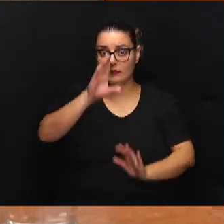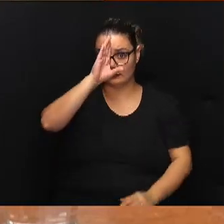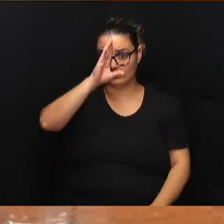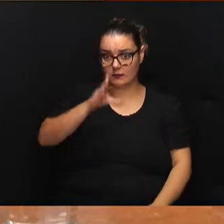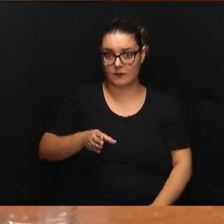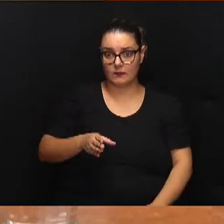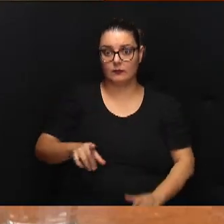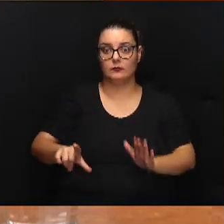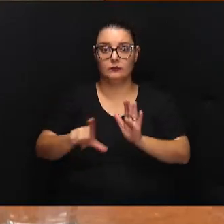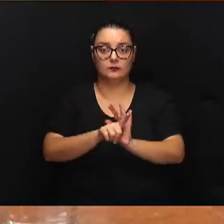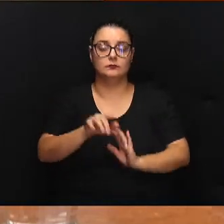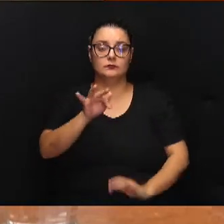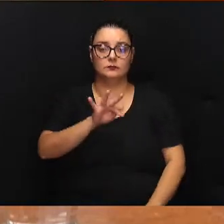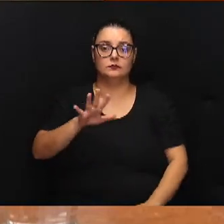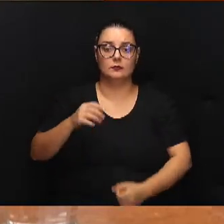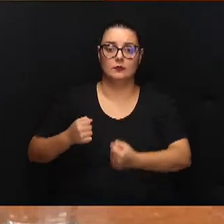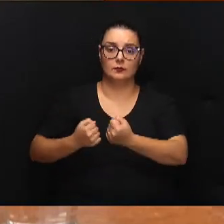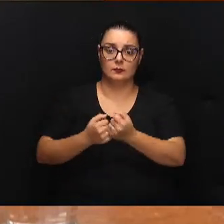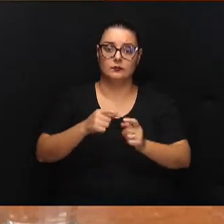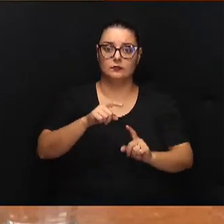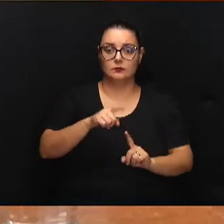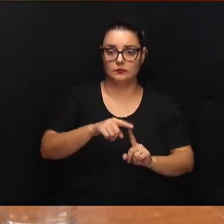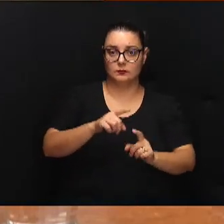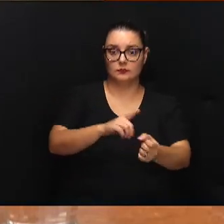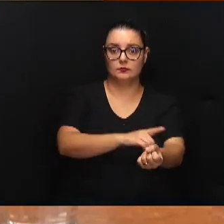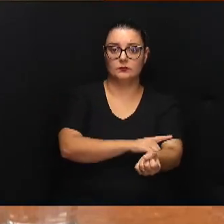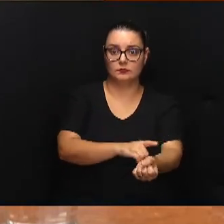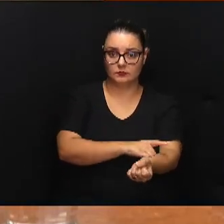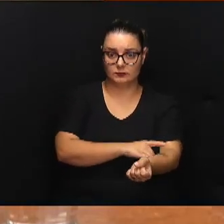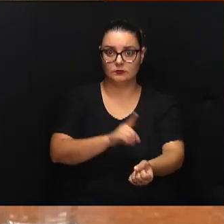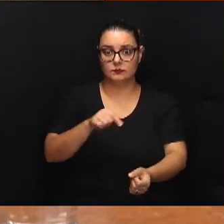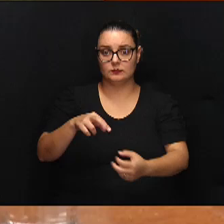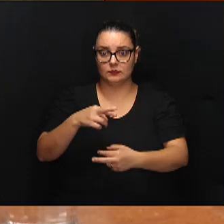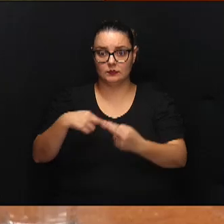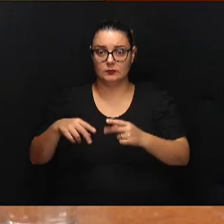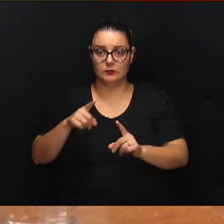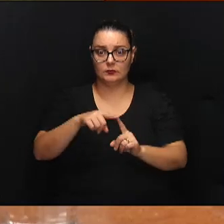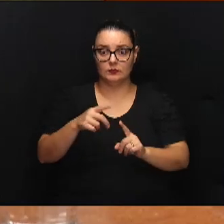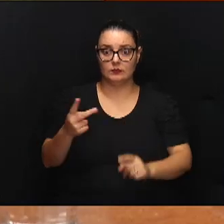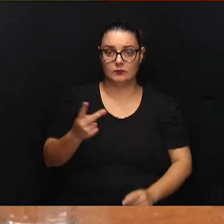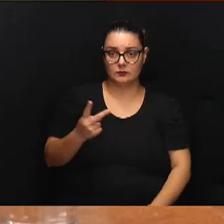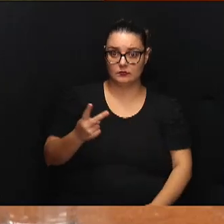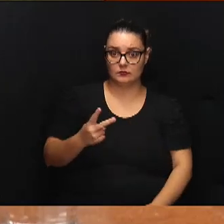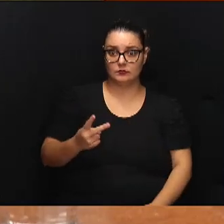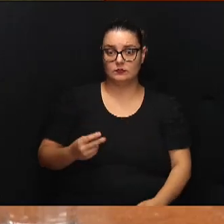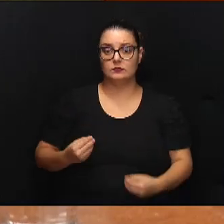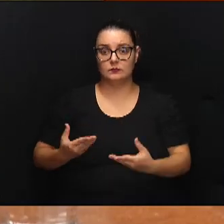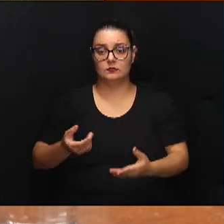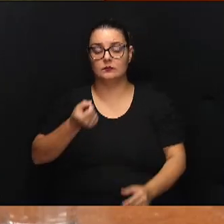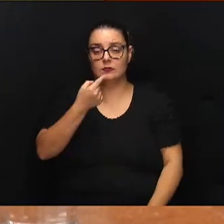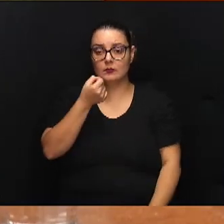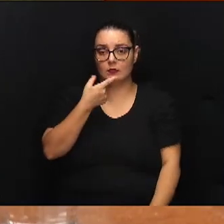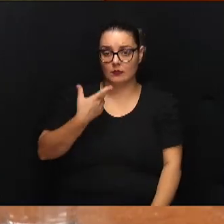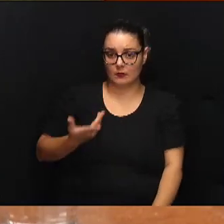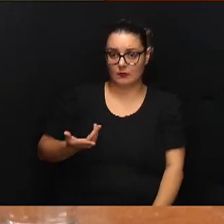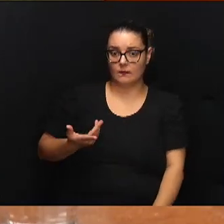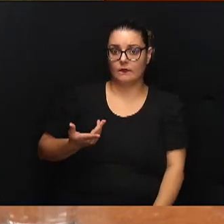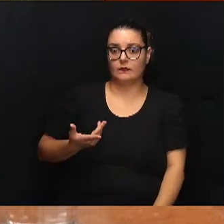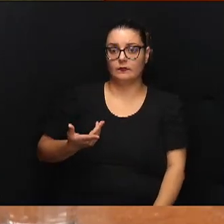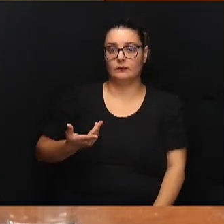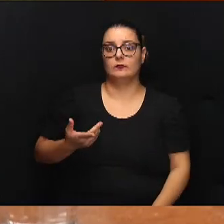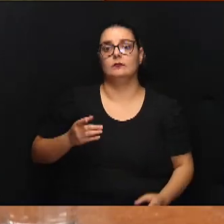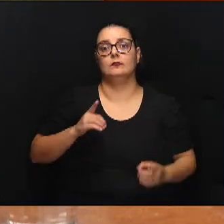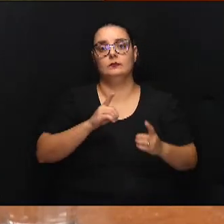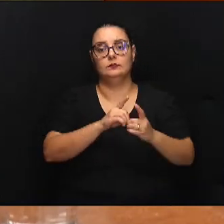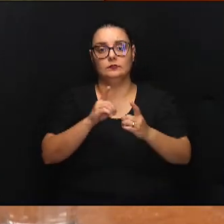leis federais que apoiam o diabetes. A maioria é relacionada ao diabetes tipo 2 no fornecimento de medicações,